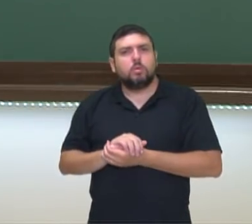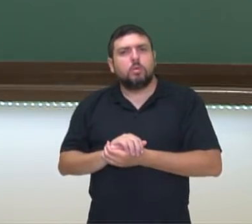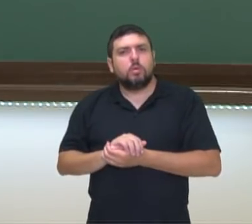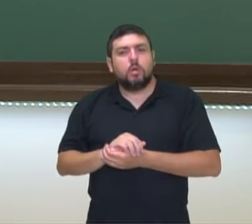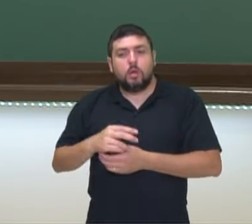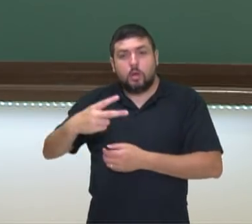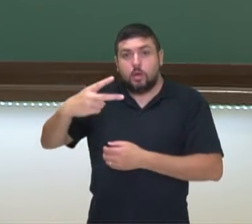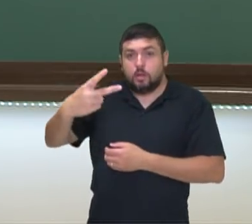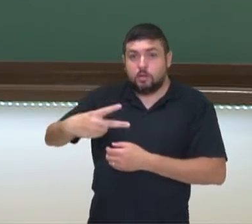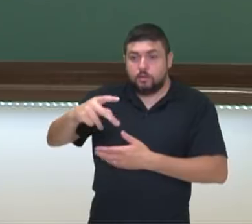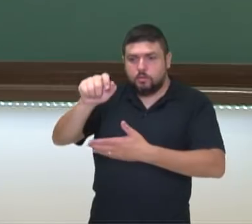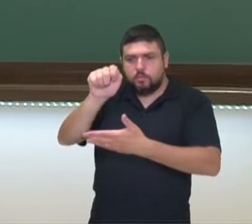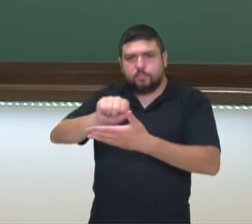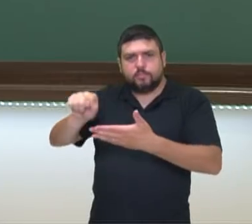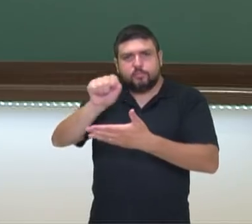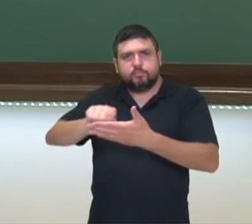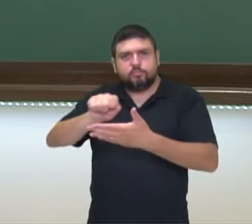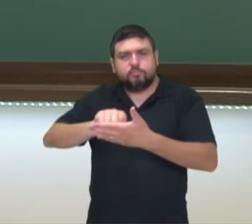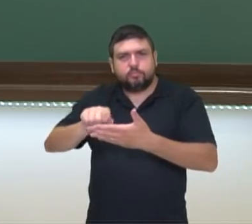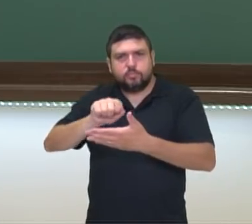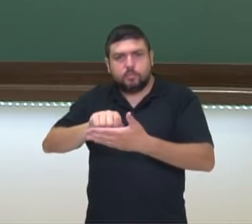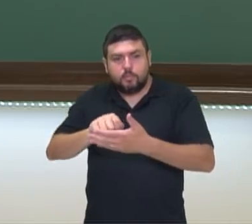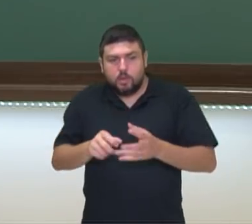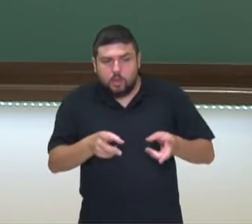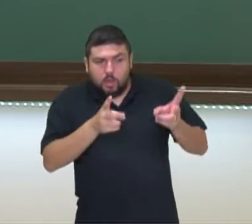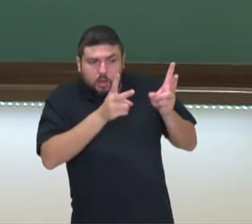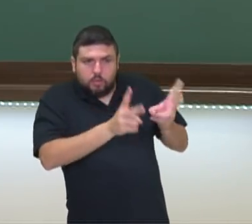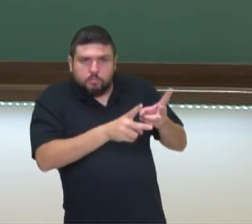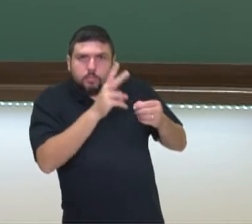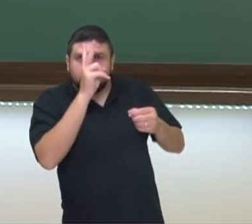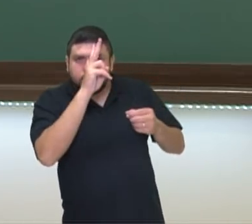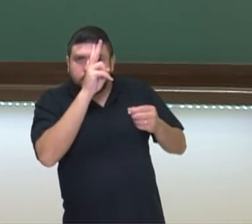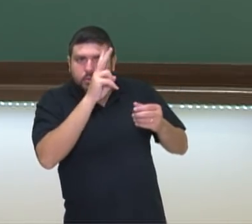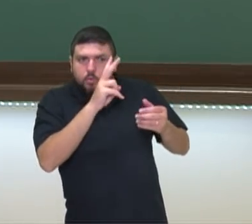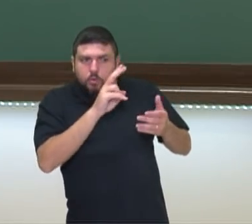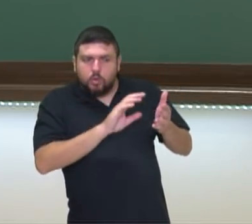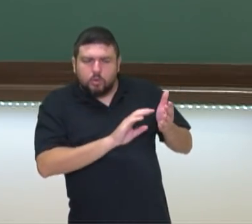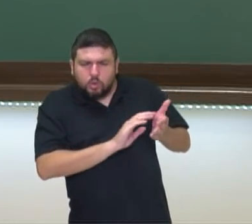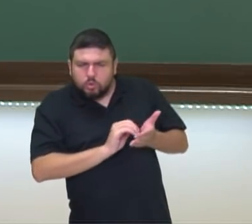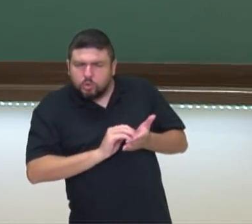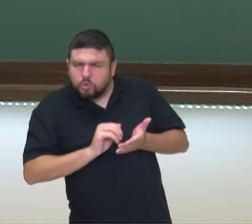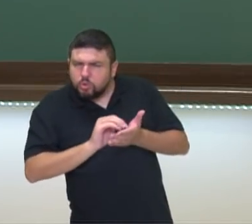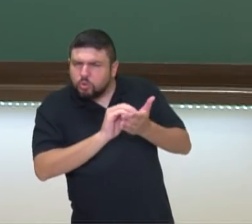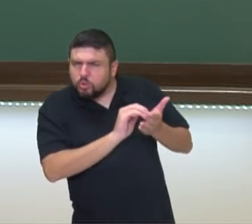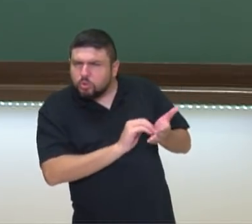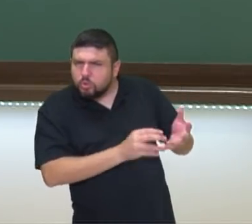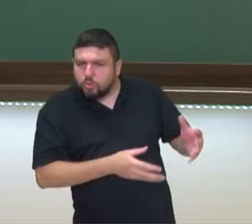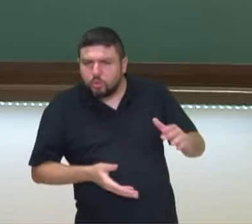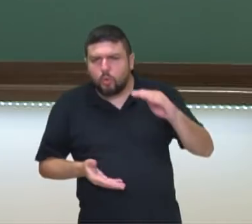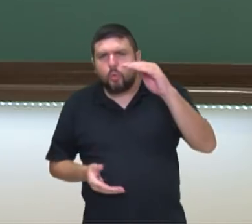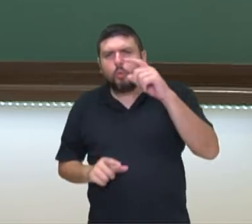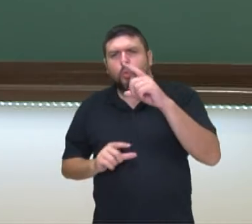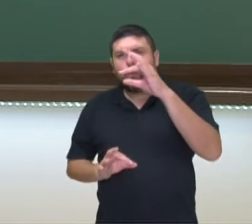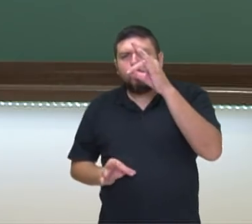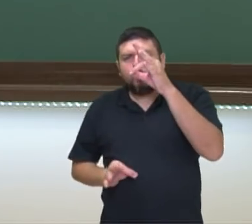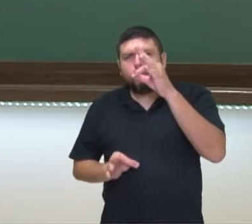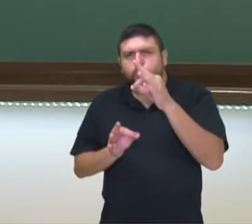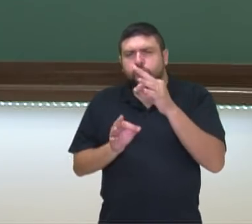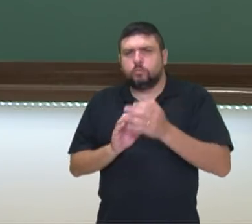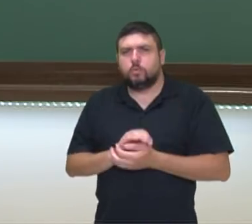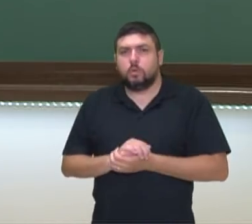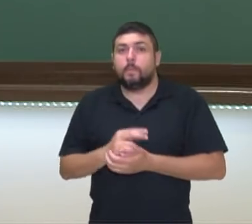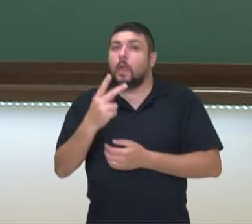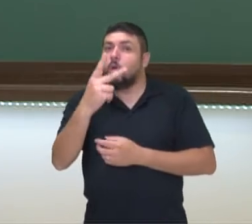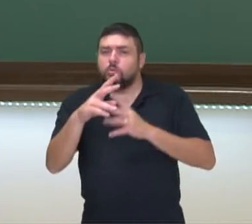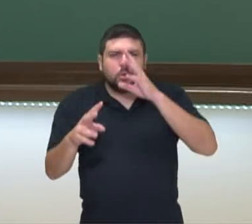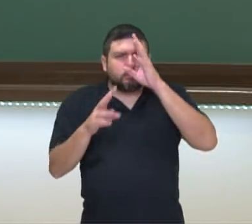segunda escrita da sua história, uma segunda versão, e com certeza ela se dará de um tamanho menor. Não limite sua